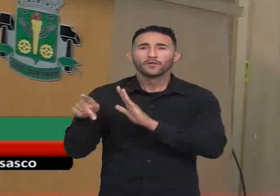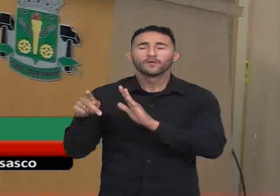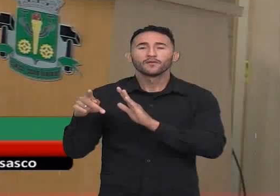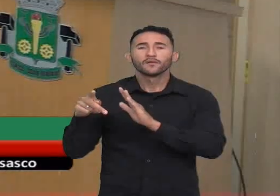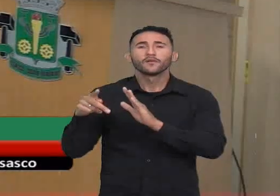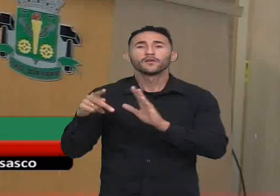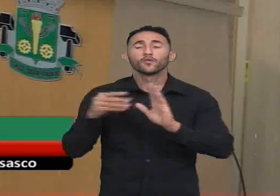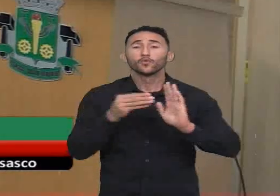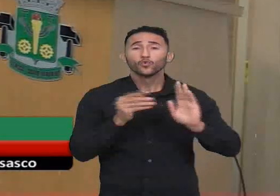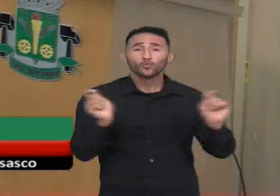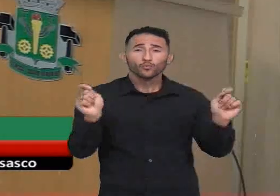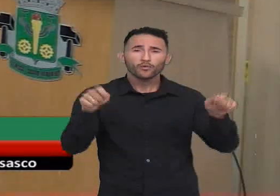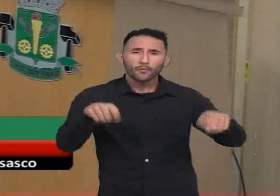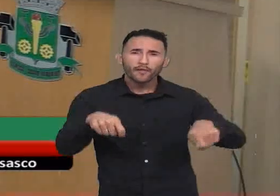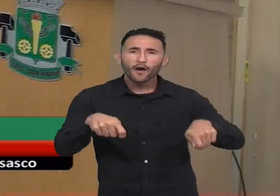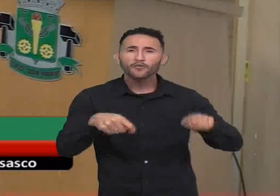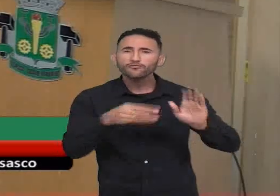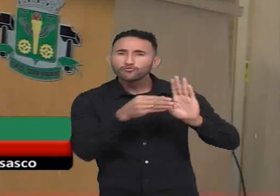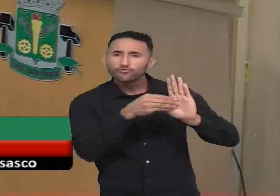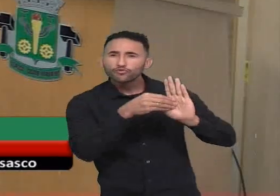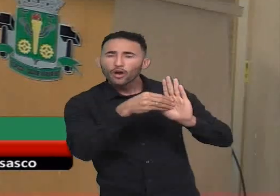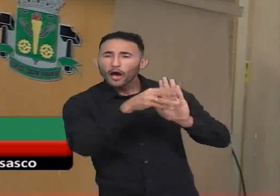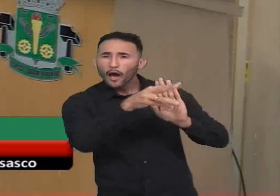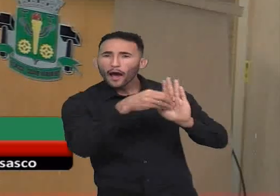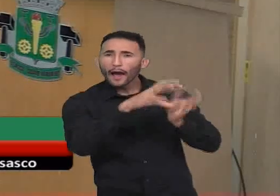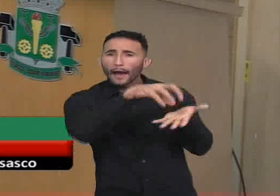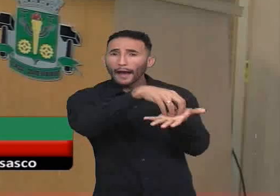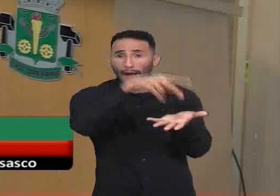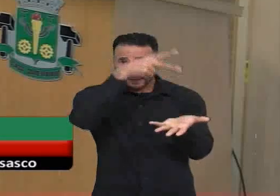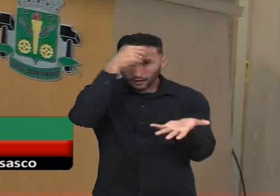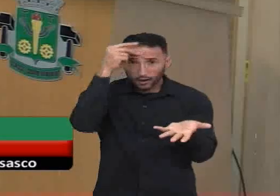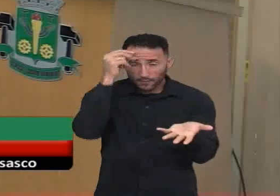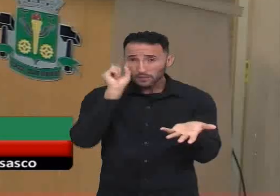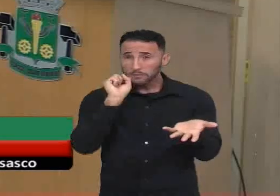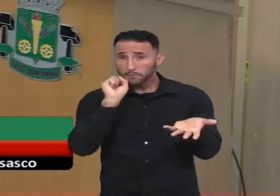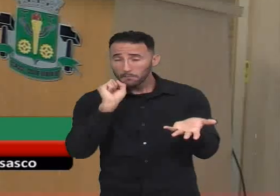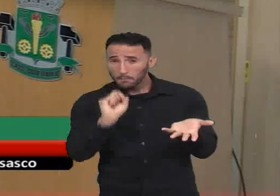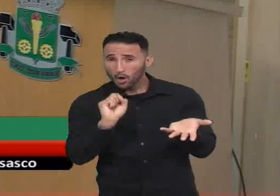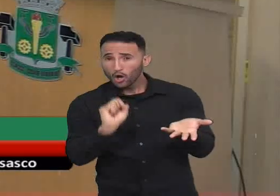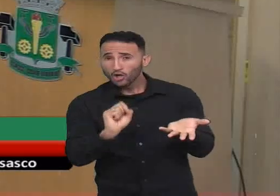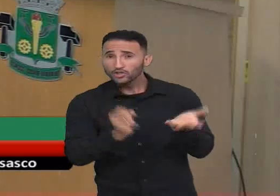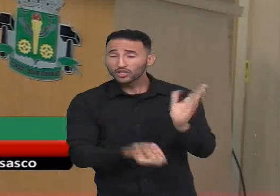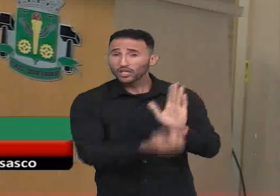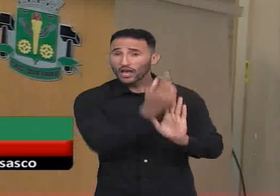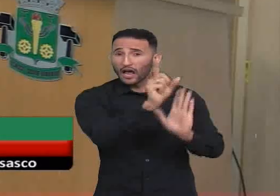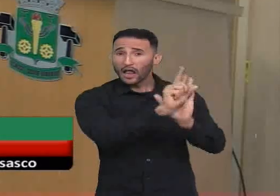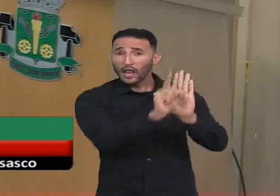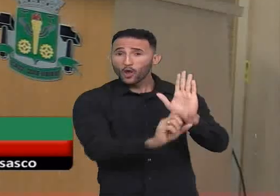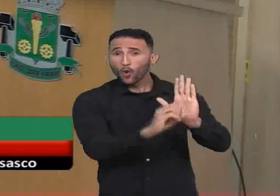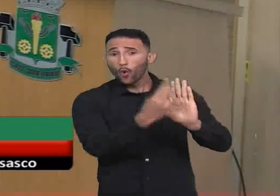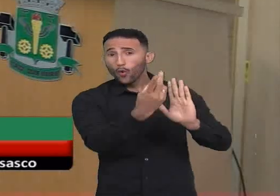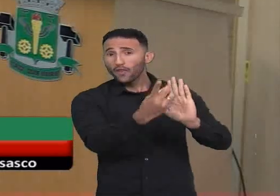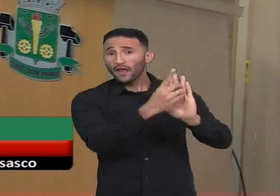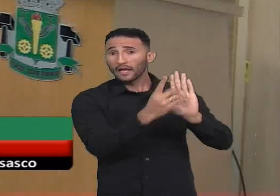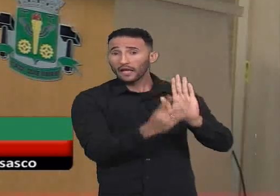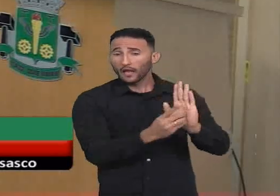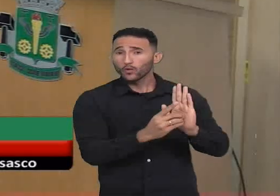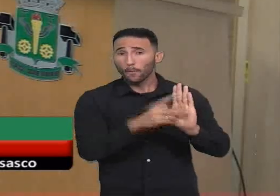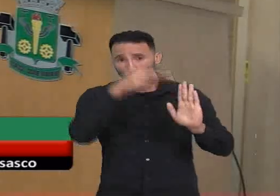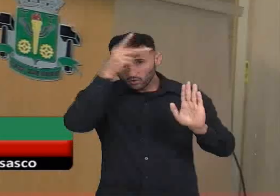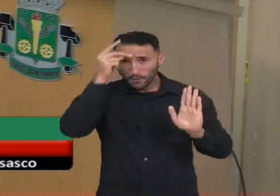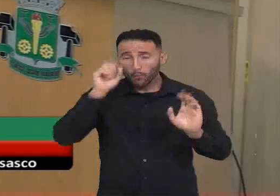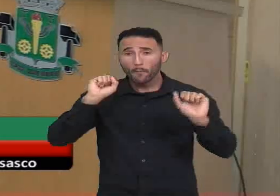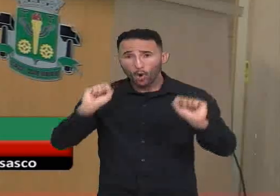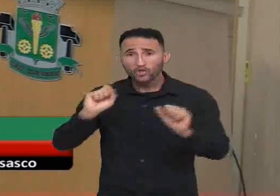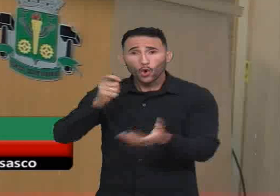competente sugestão ao executivo de criar, elaborar projeto de lei ou decreto municipal que torne